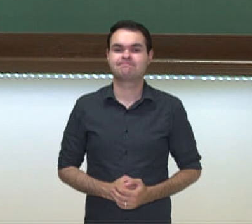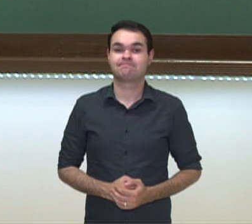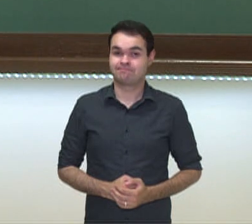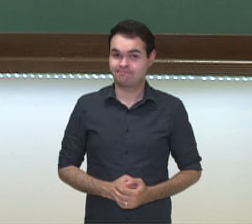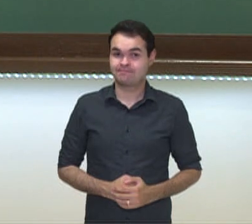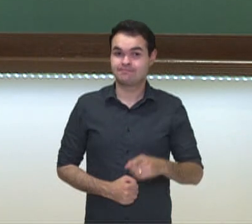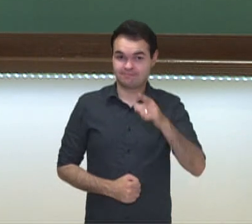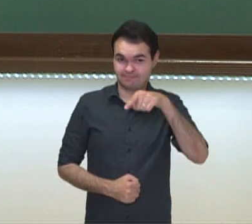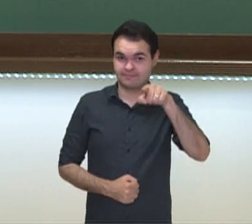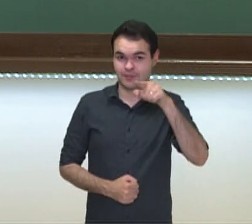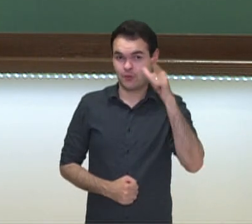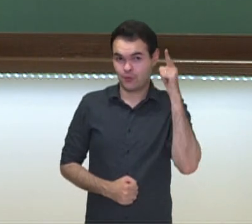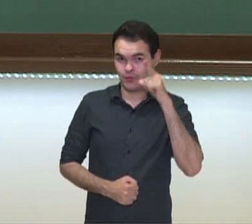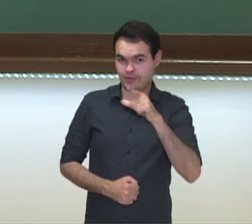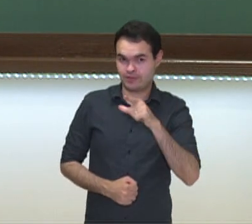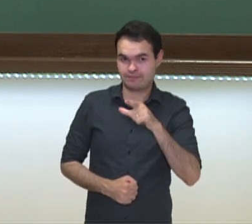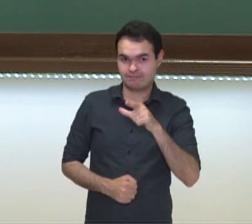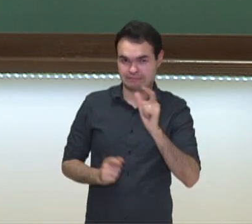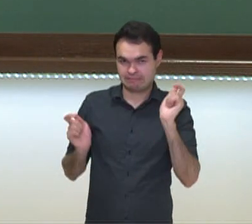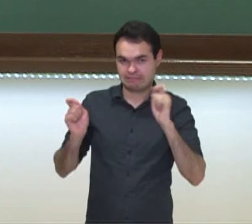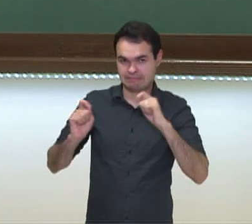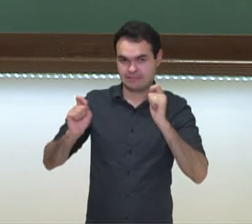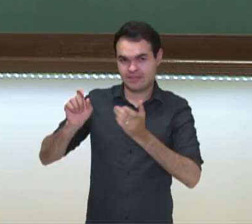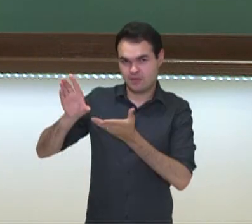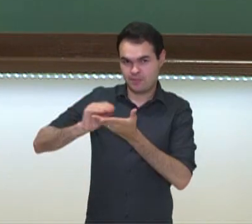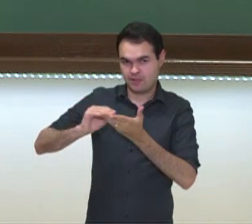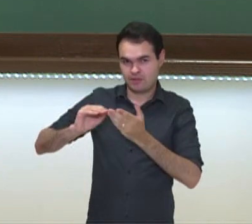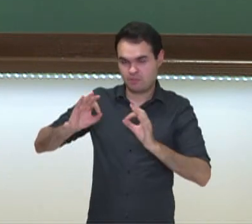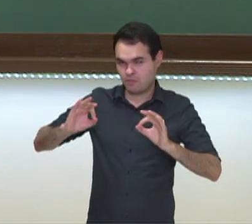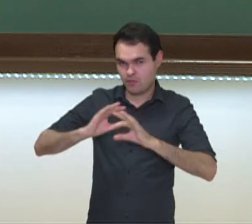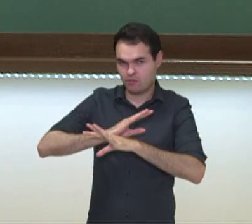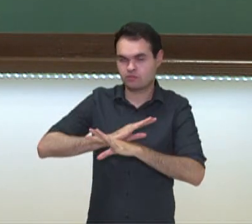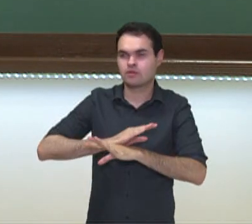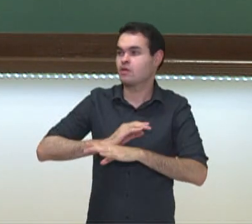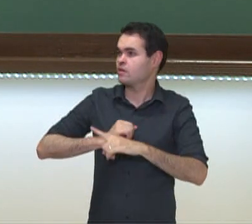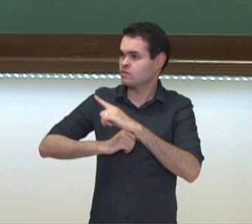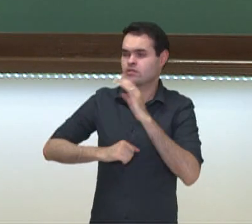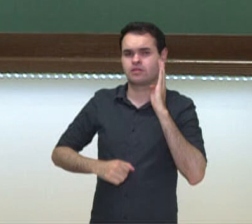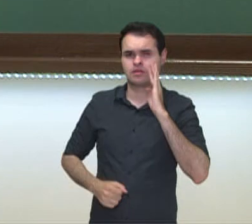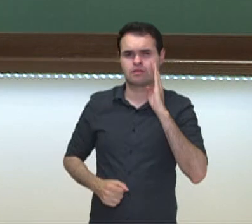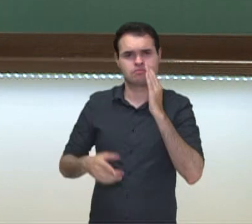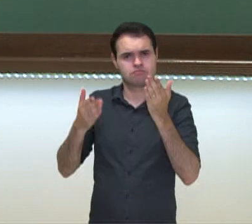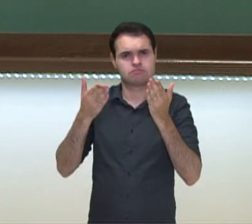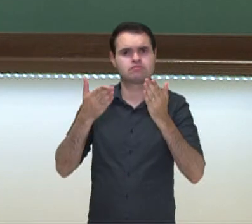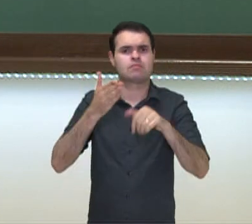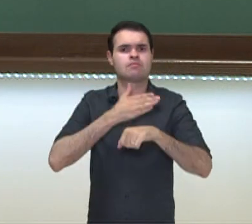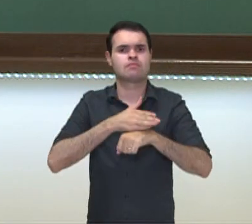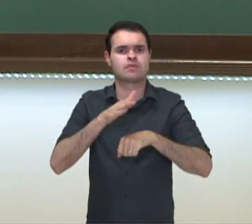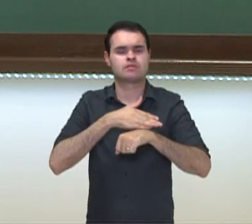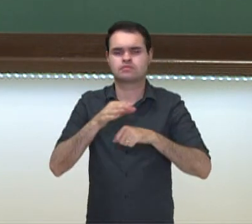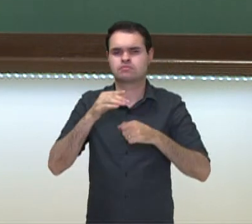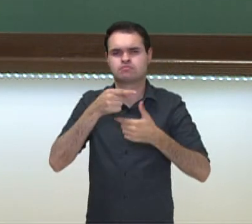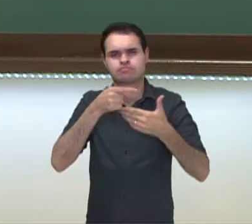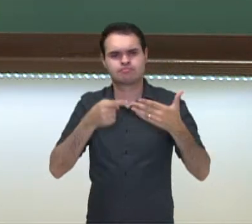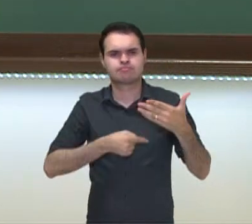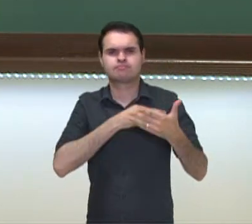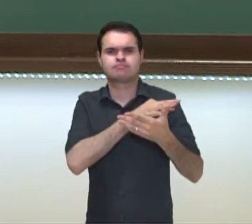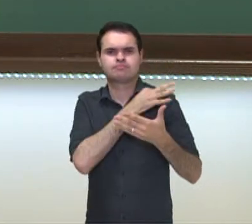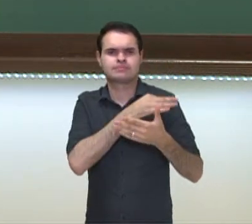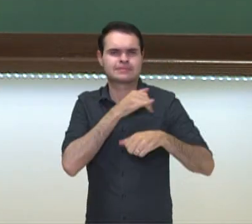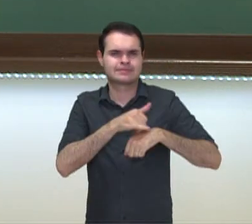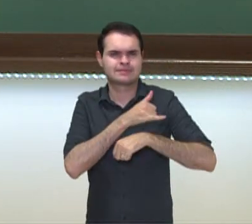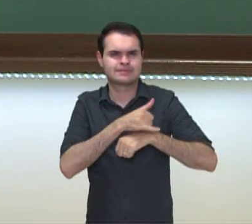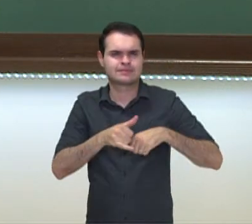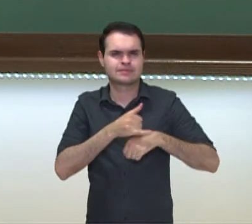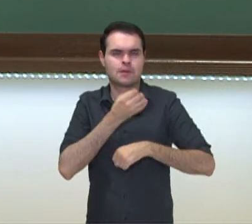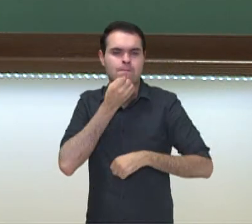E aí, pessoal, conseguiram anotar então? Isso aqui é muito legal para vocês colocarem em prática essas técnicas de bem